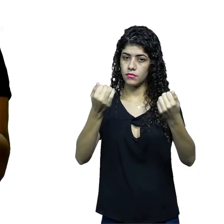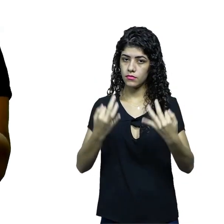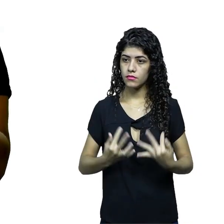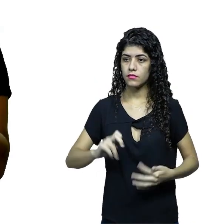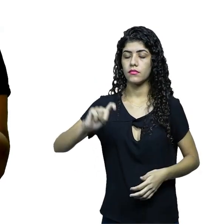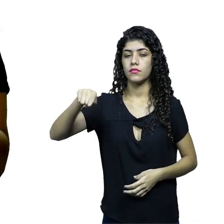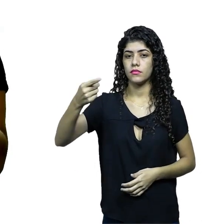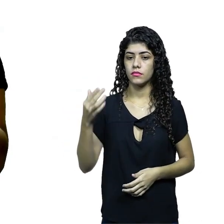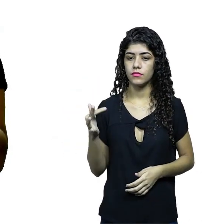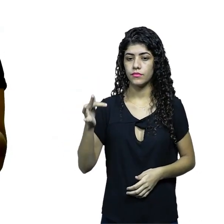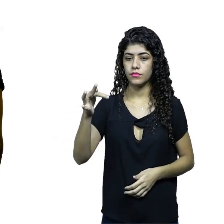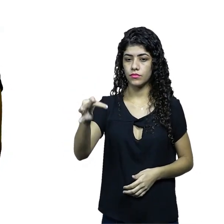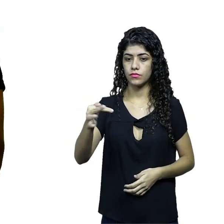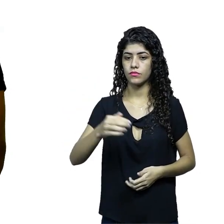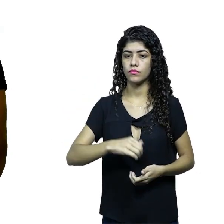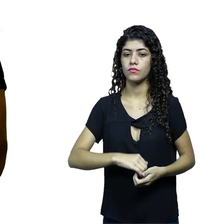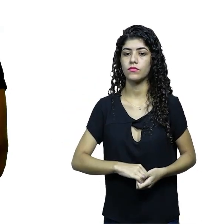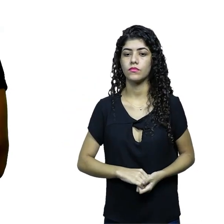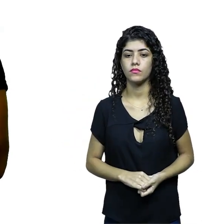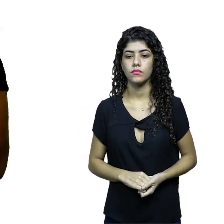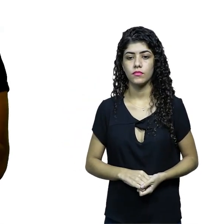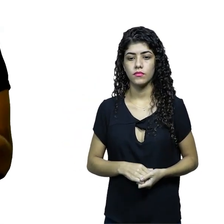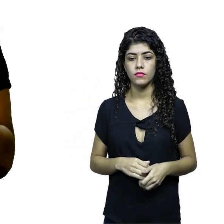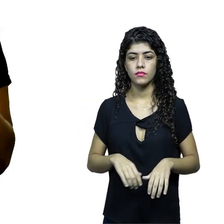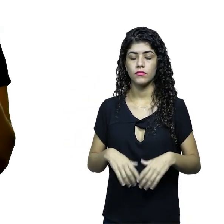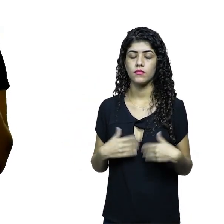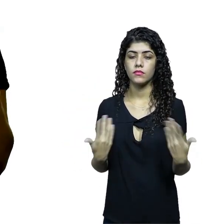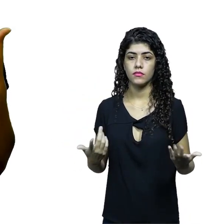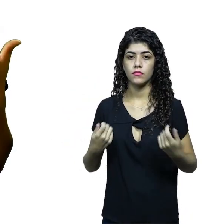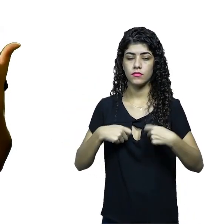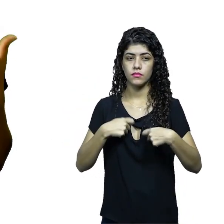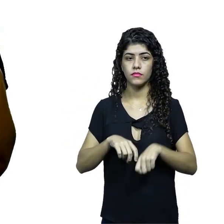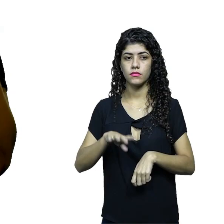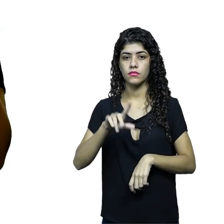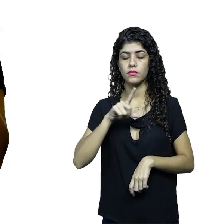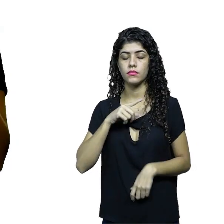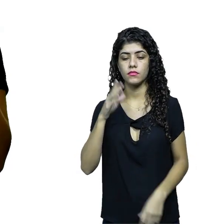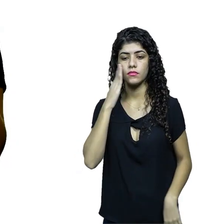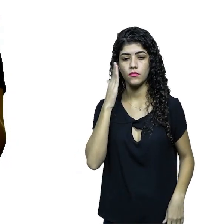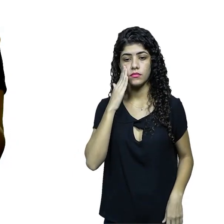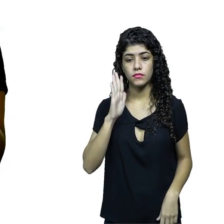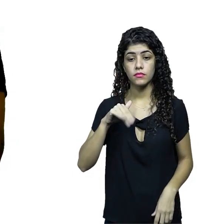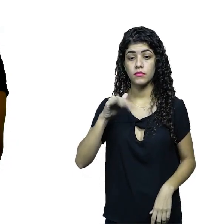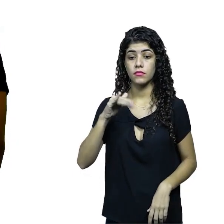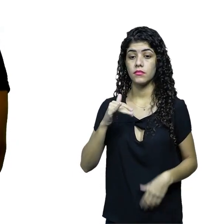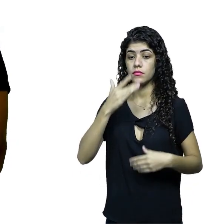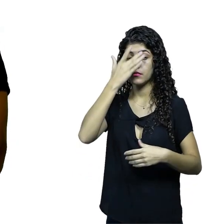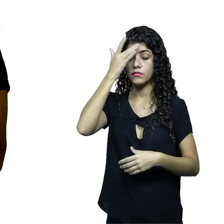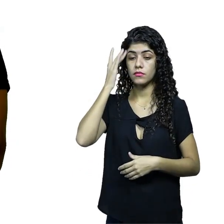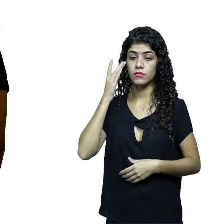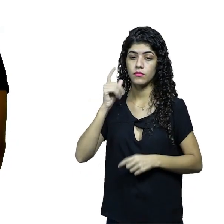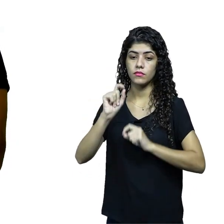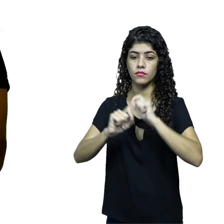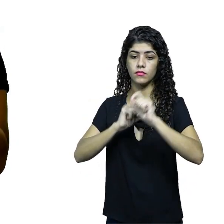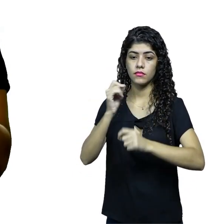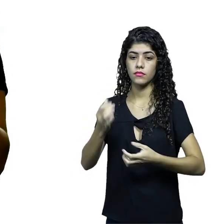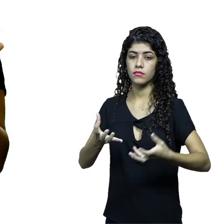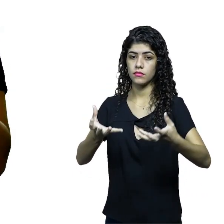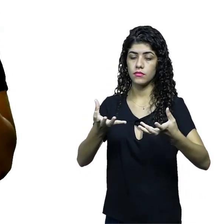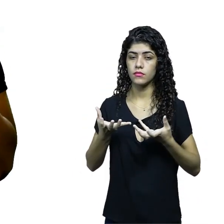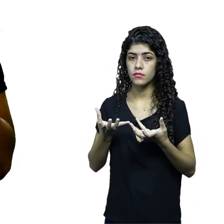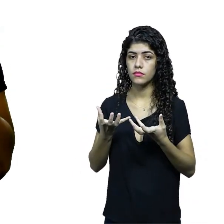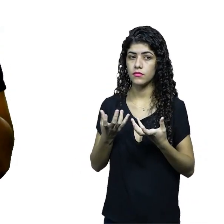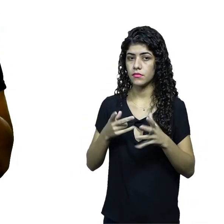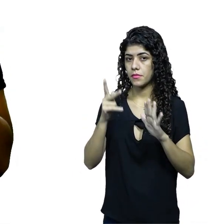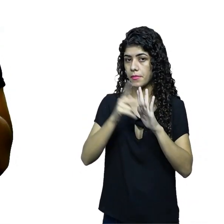ser falado em outros módulos pela professora Casey também. Então, você tem que ter noção de quem é aquele seu patrocinador. O que ele